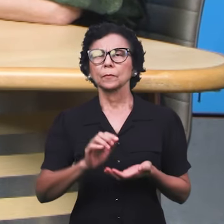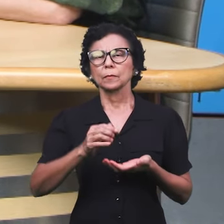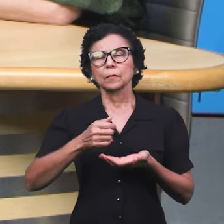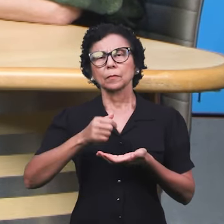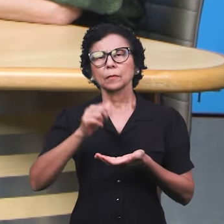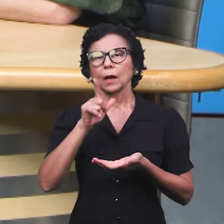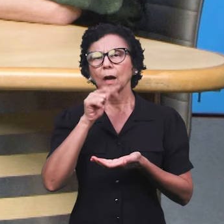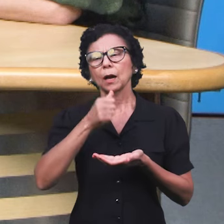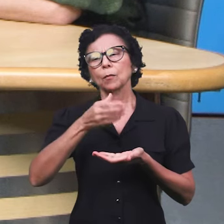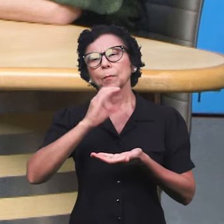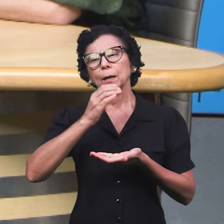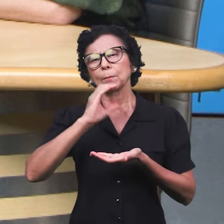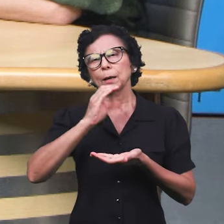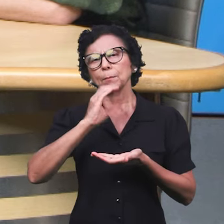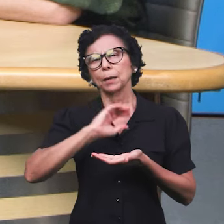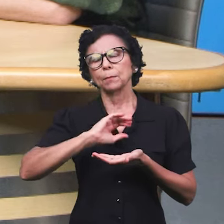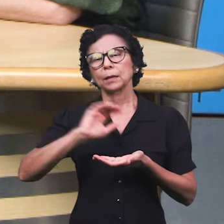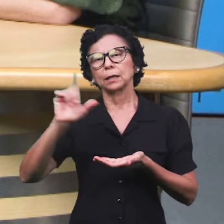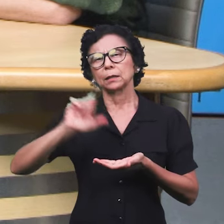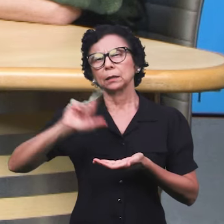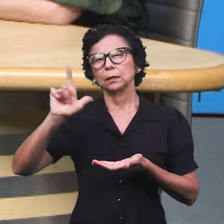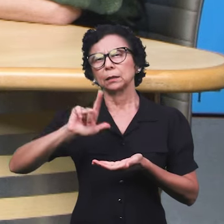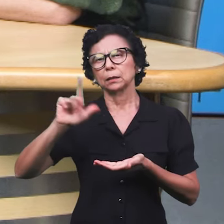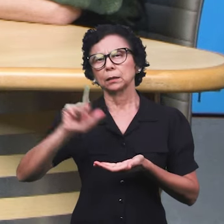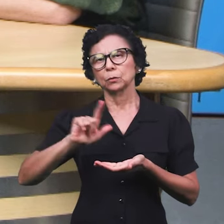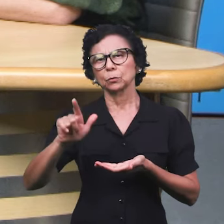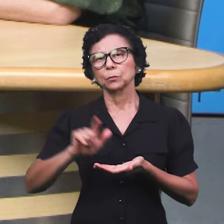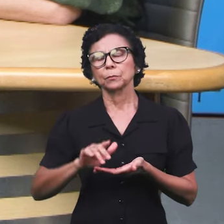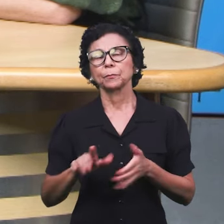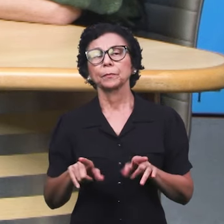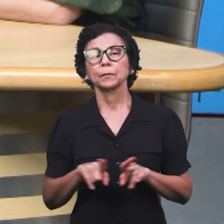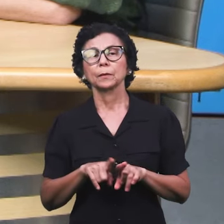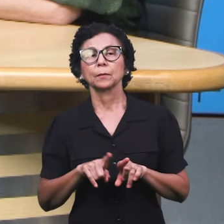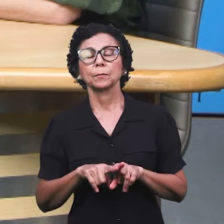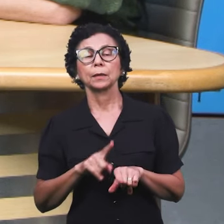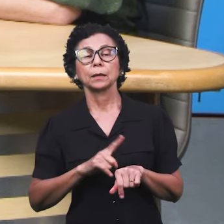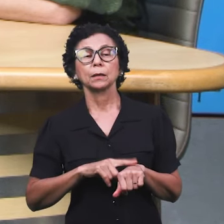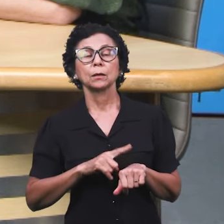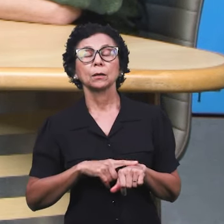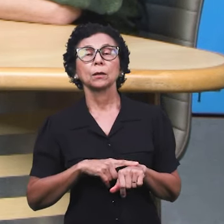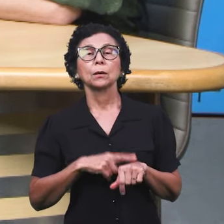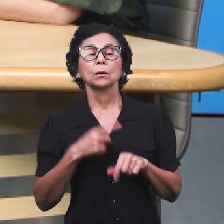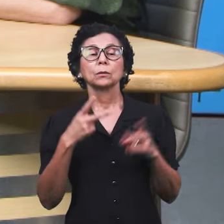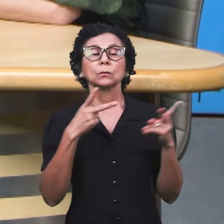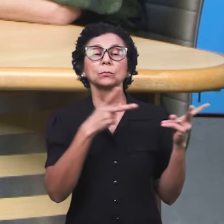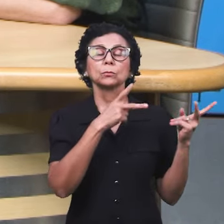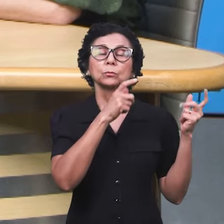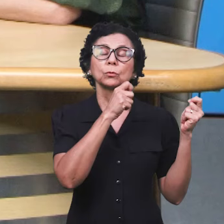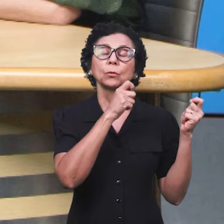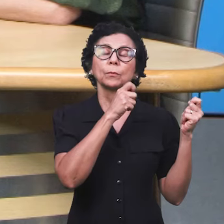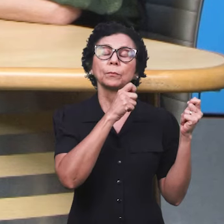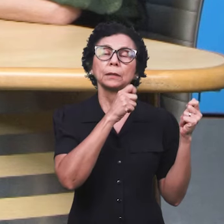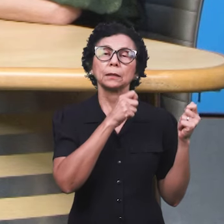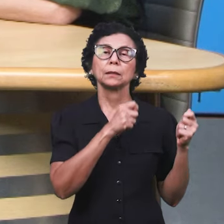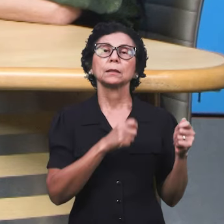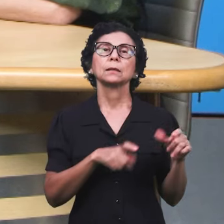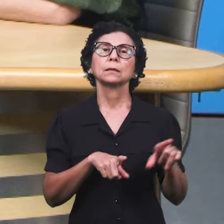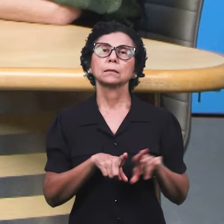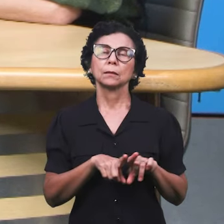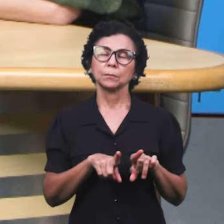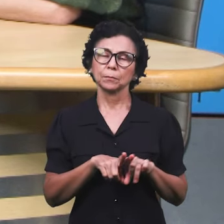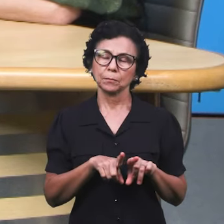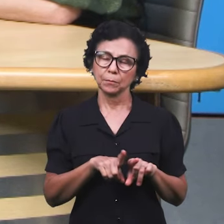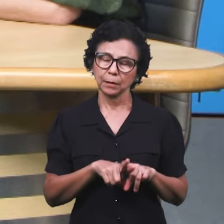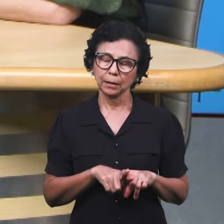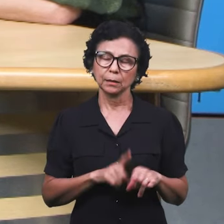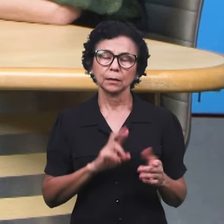a gente não se apercebe, mas é a hora de sono das crianças, porque tudo isso tem interferência na resposta imunológica e a